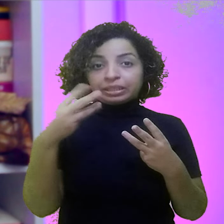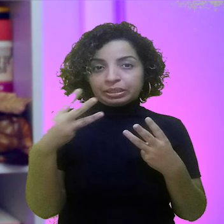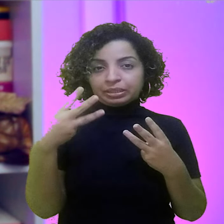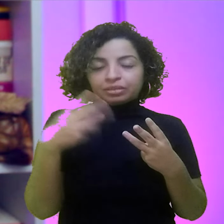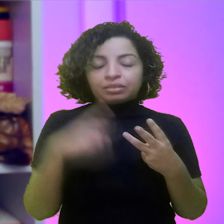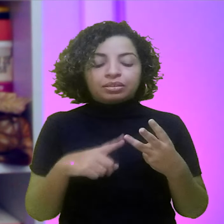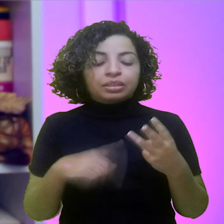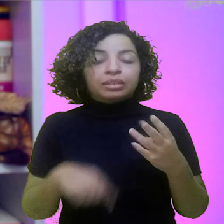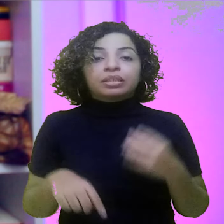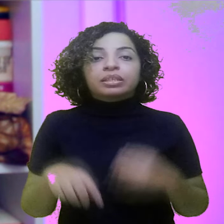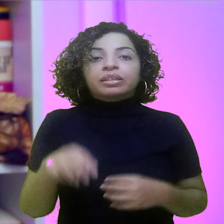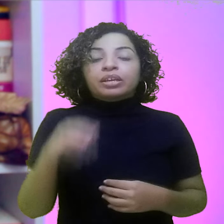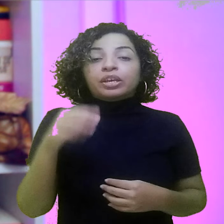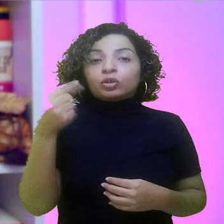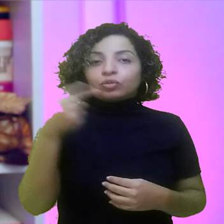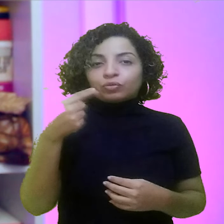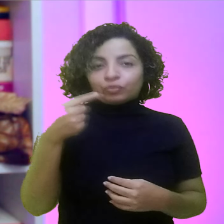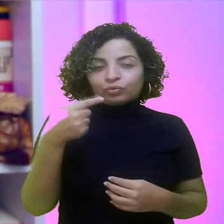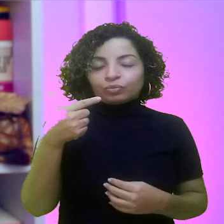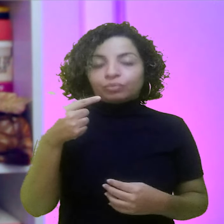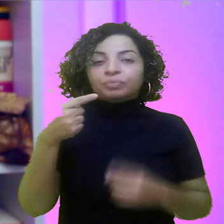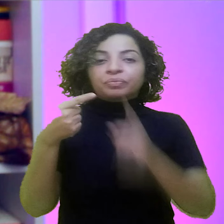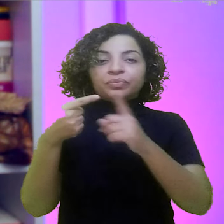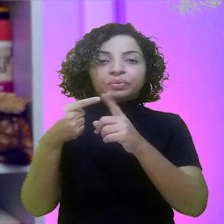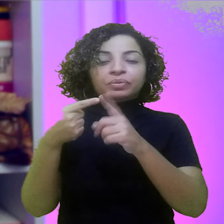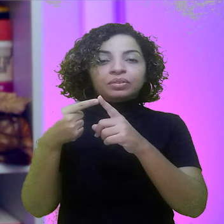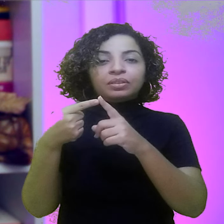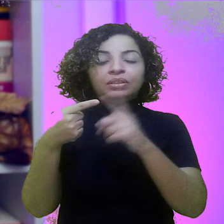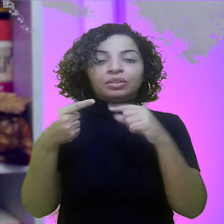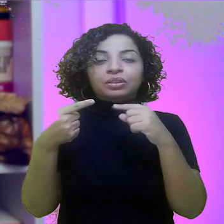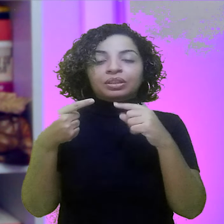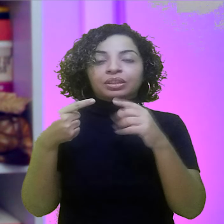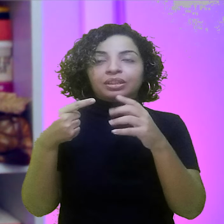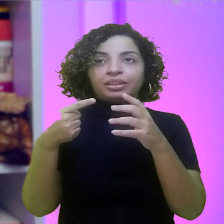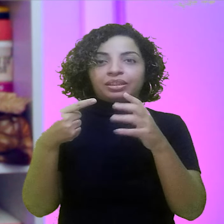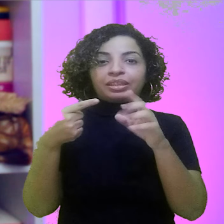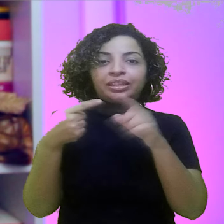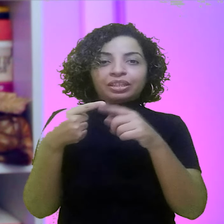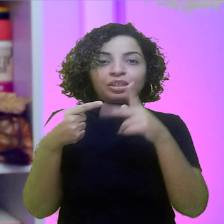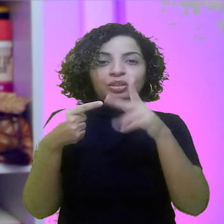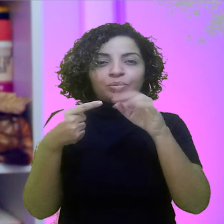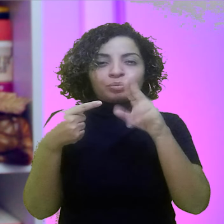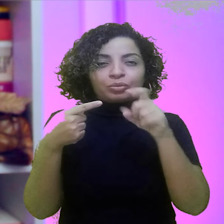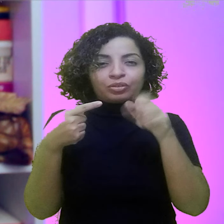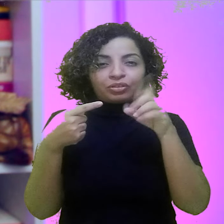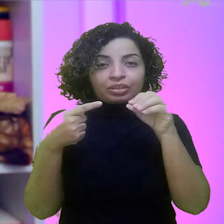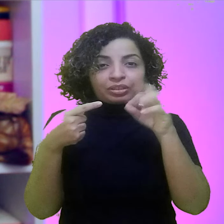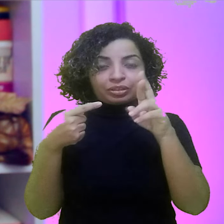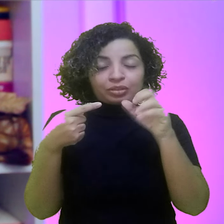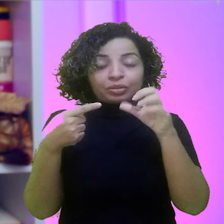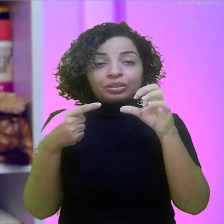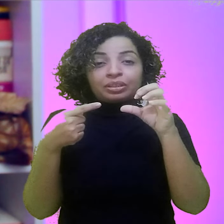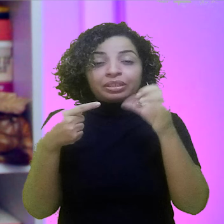nesse volume 1. No volume 2, nós temos O Postulador de Texto, de